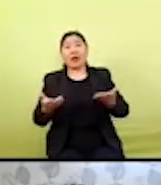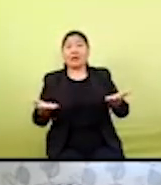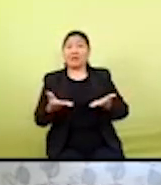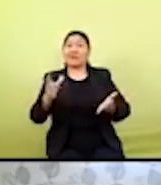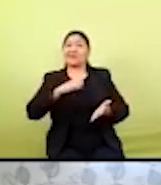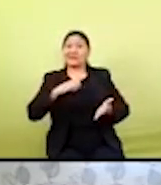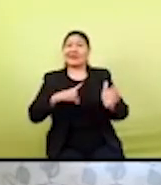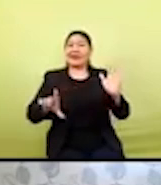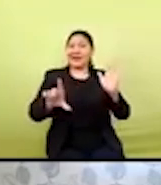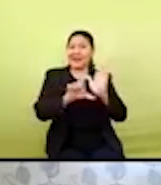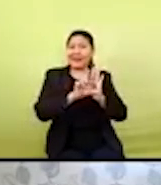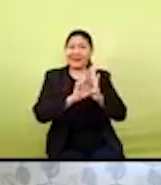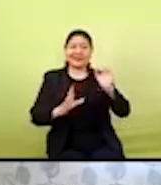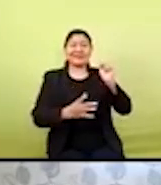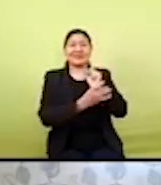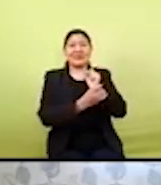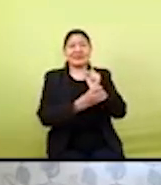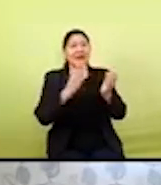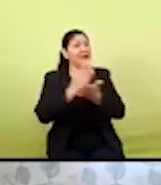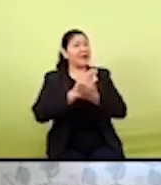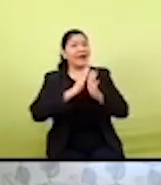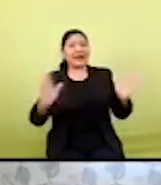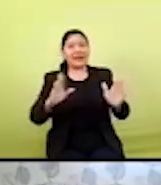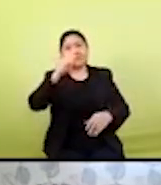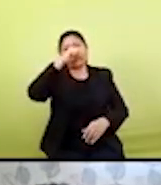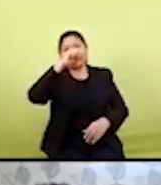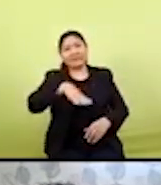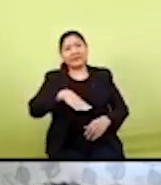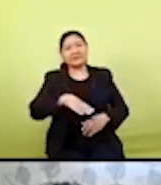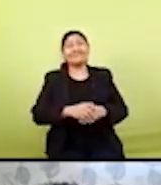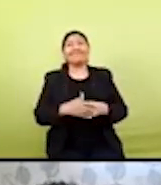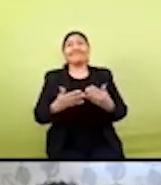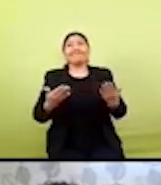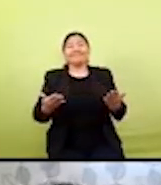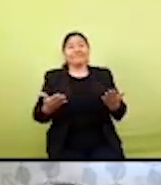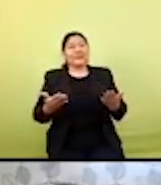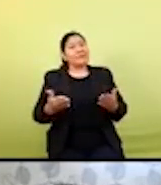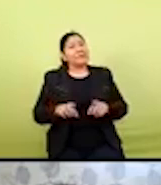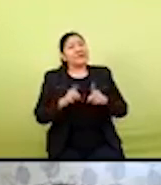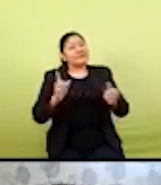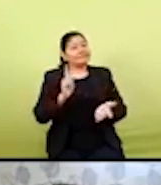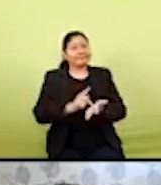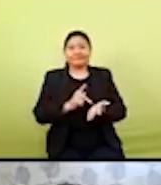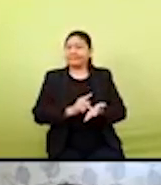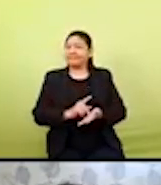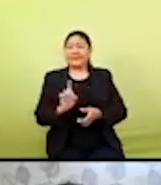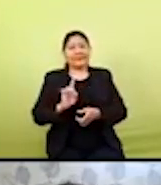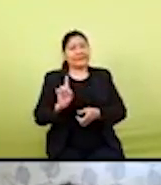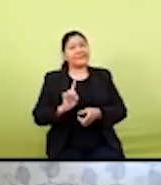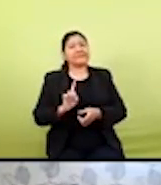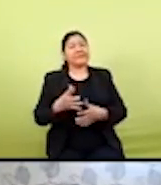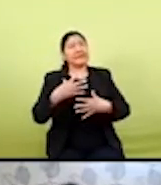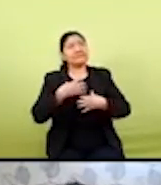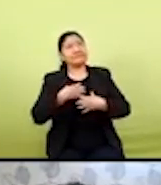da lei, a violência contra a mulher vai diminuir. E, na verdade, a gente vai falar um pouquinho sobre isso, não é essa a sensação